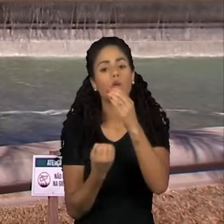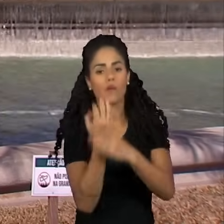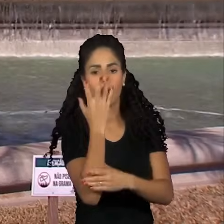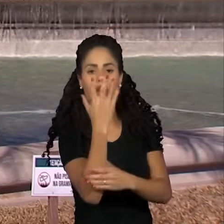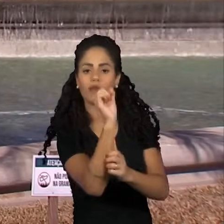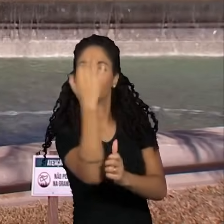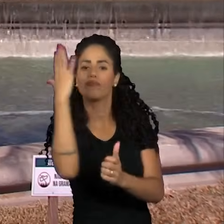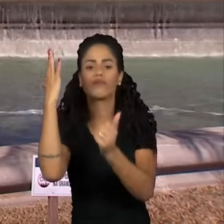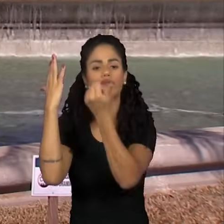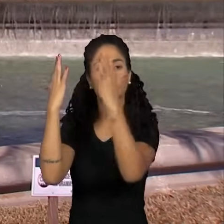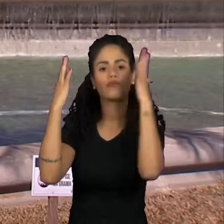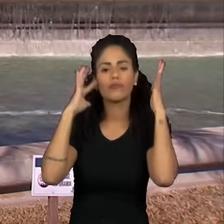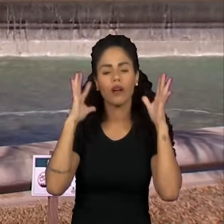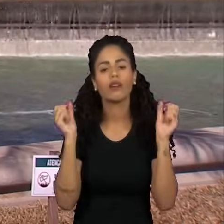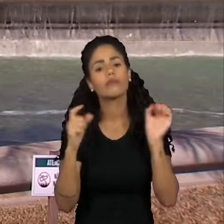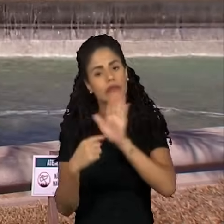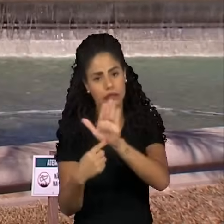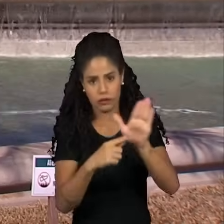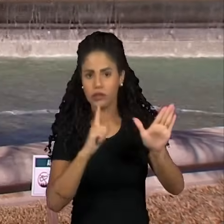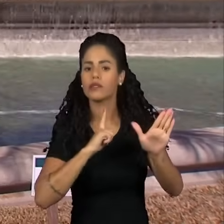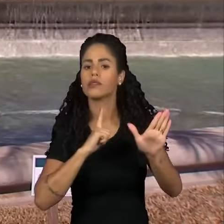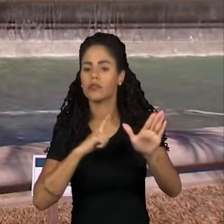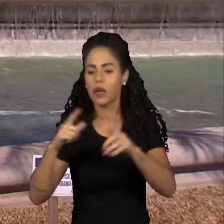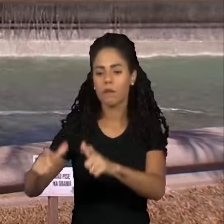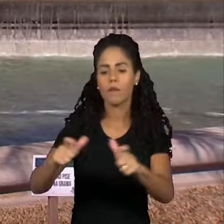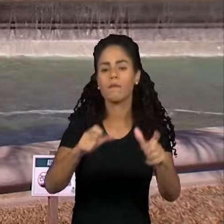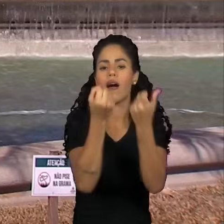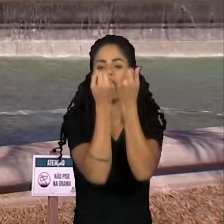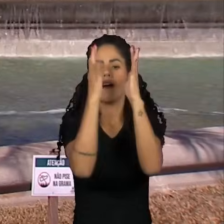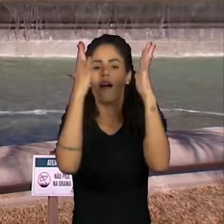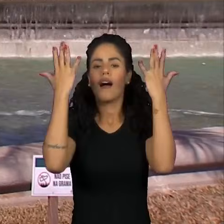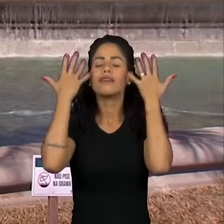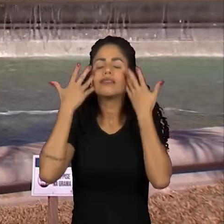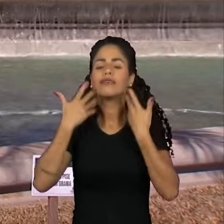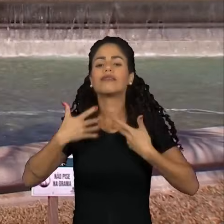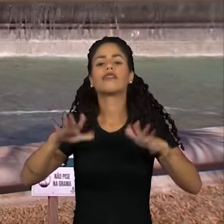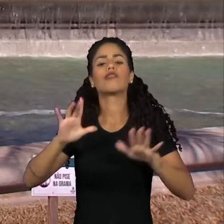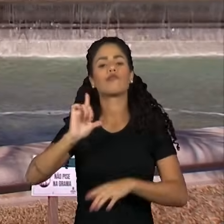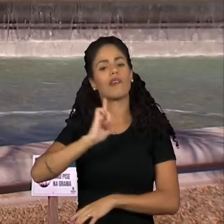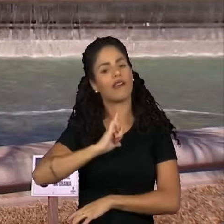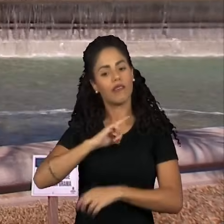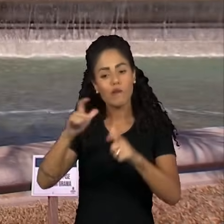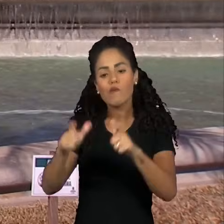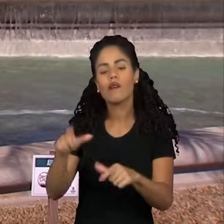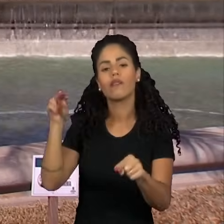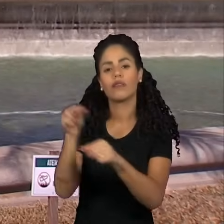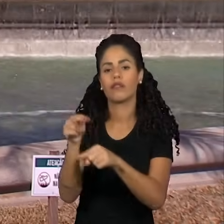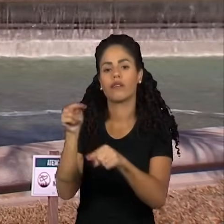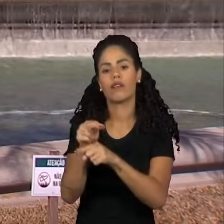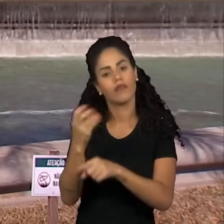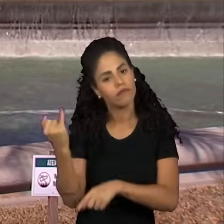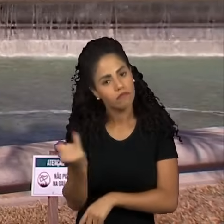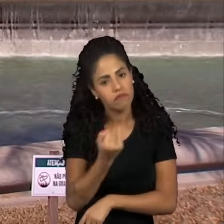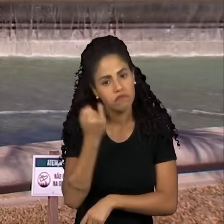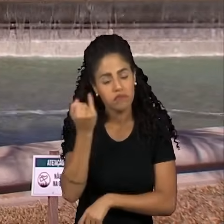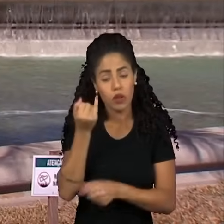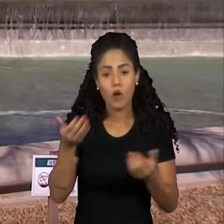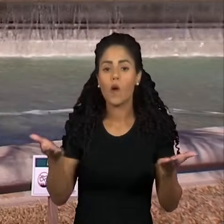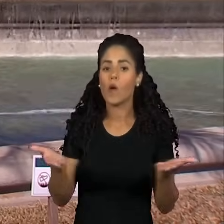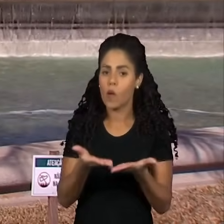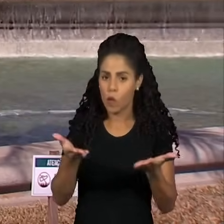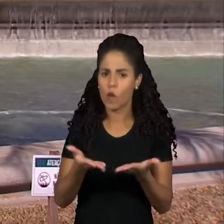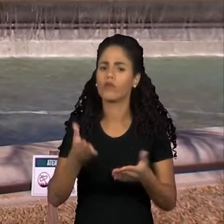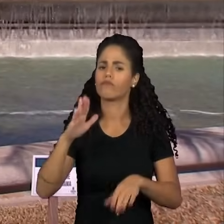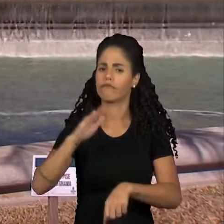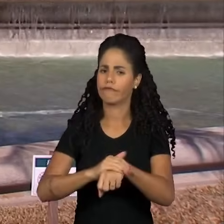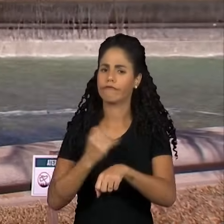compensação ambiental de obras. Então você tem vários parques naturais municipais e áreas de proteção ambiental que protegem hoje remanescentes importantes